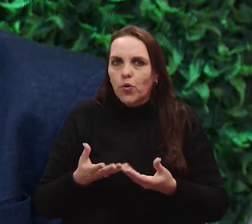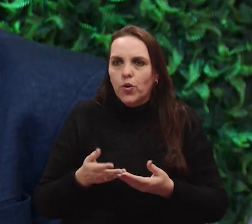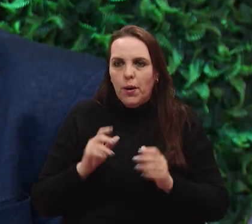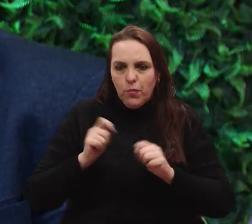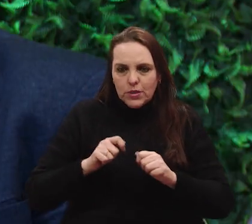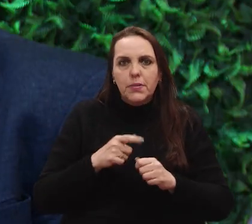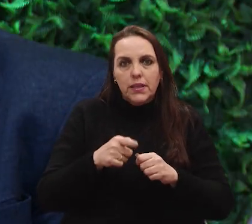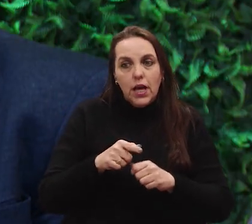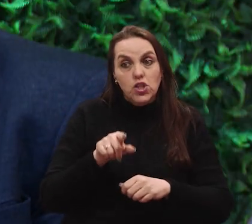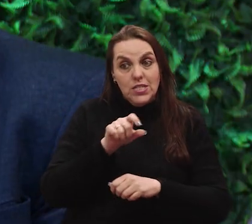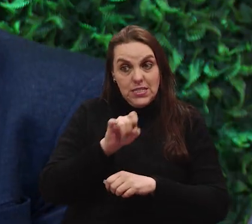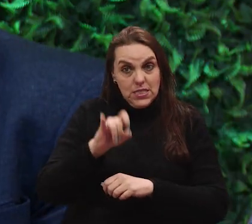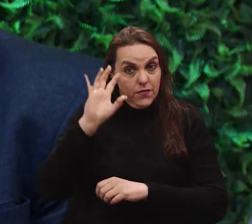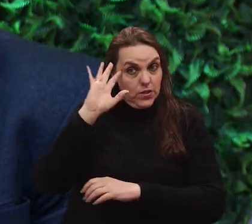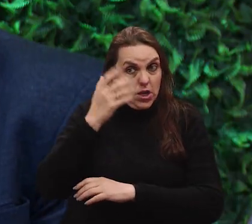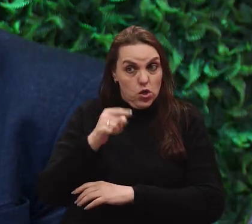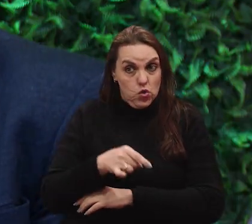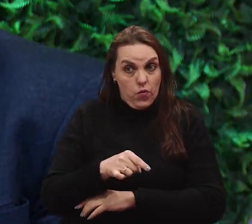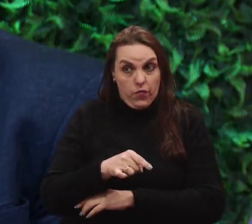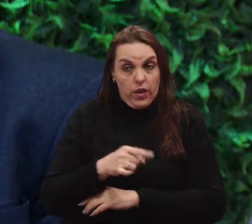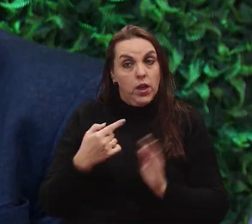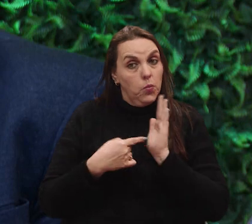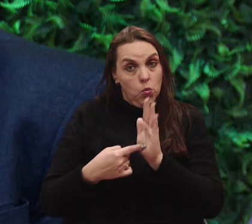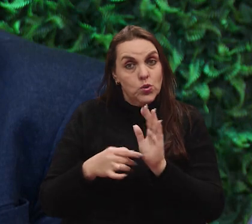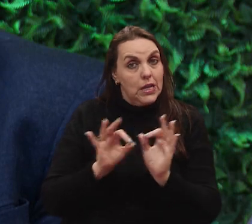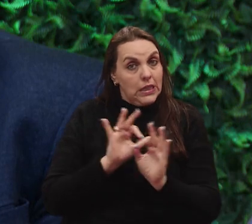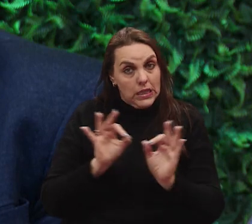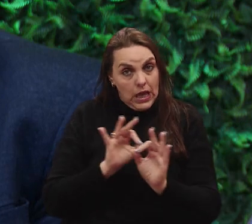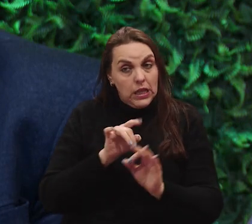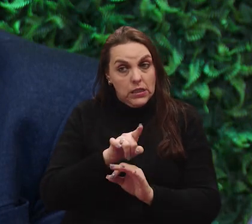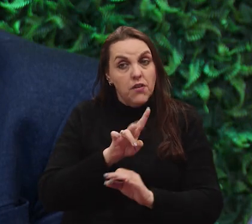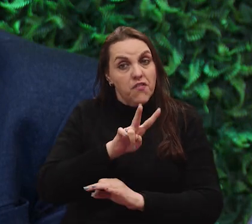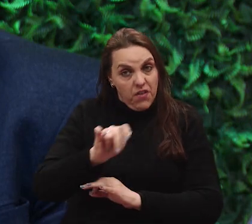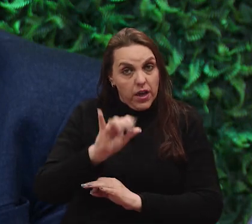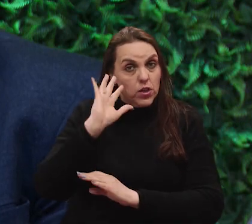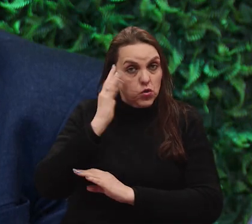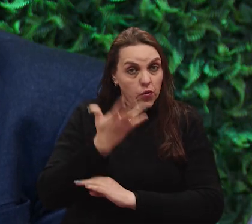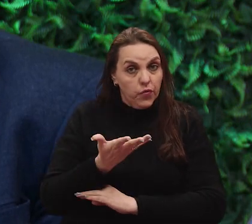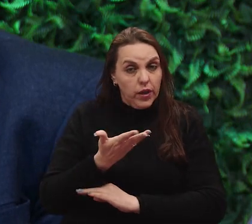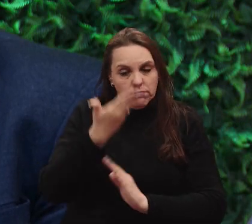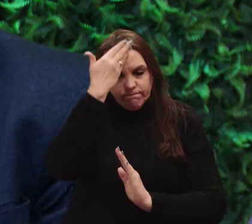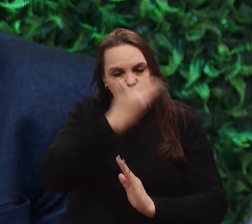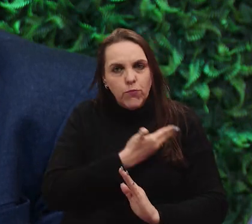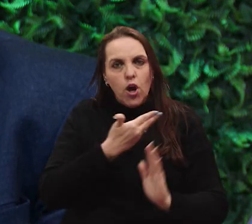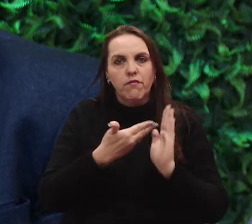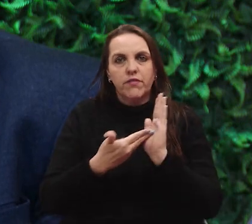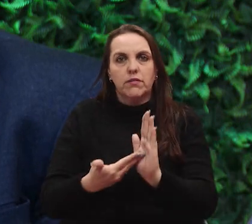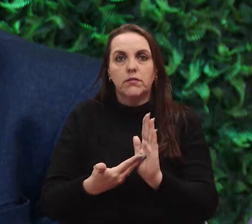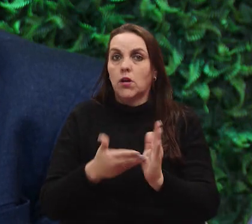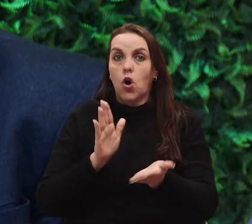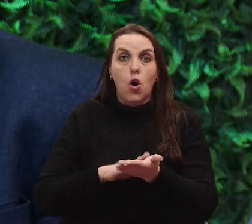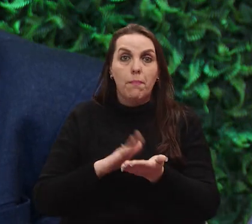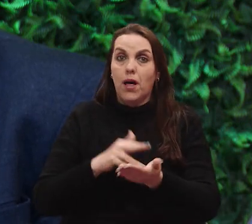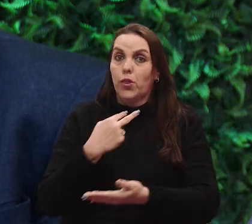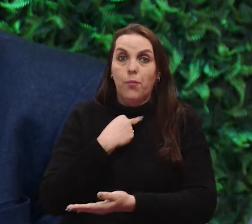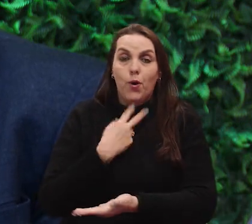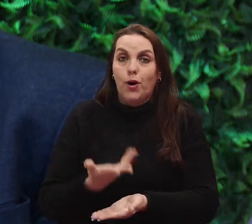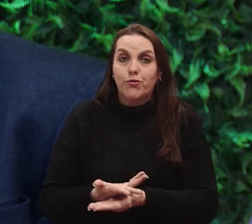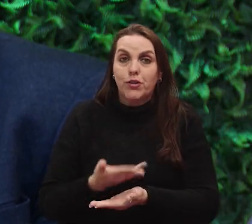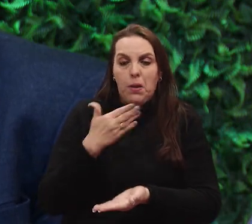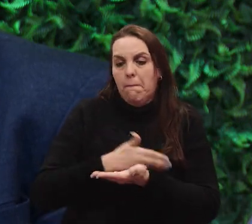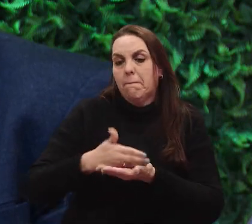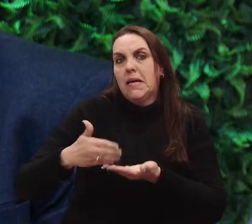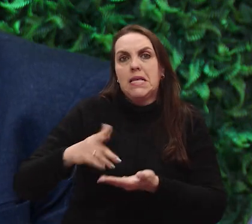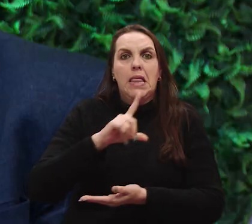protetiva, olha, enquanto vocês não resolveram, não demonstrarem cabalmente, né, vocês não podem cobrar. Não é se eu vou